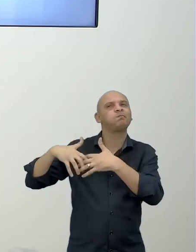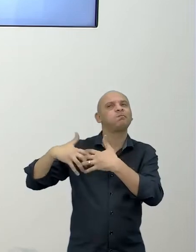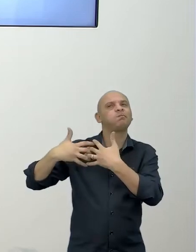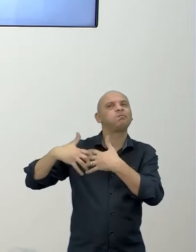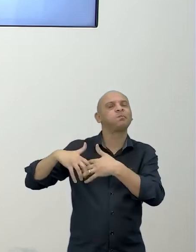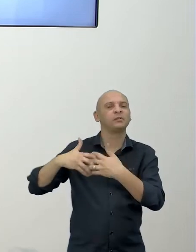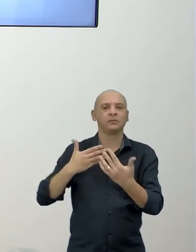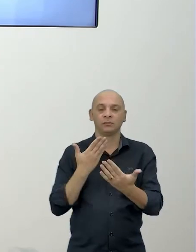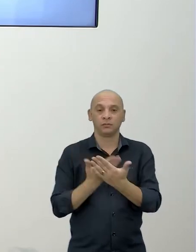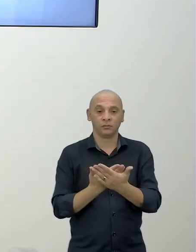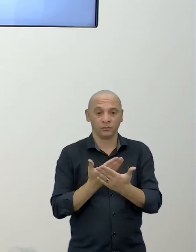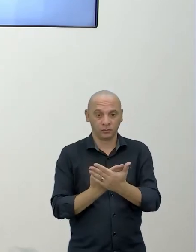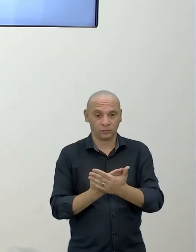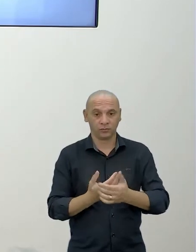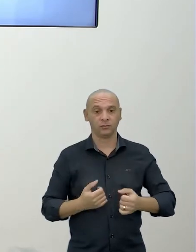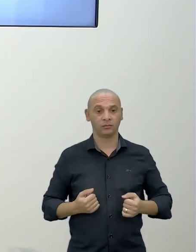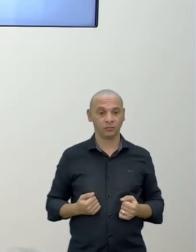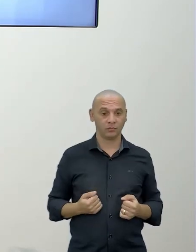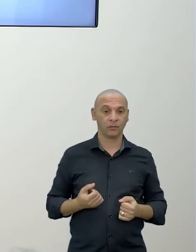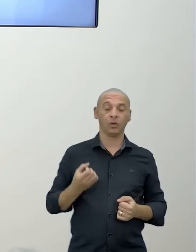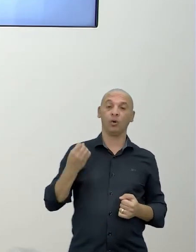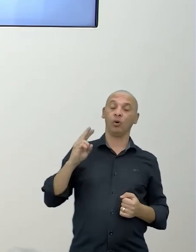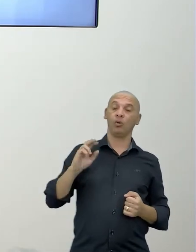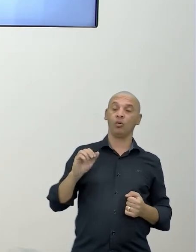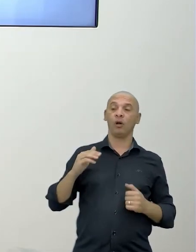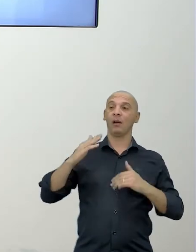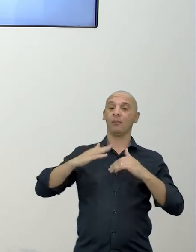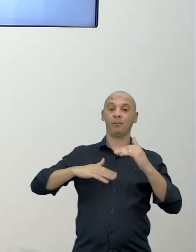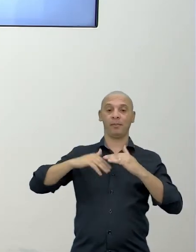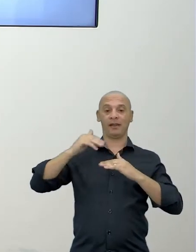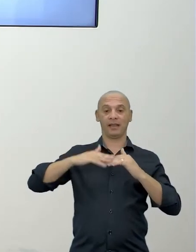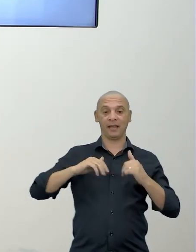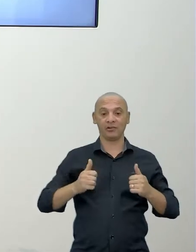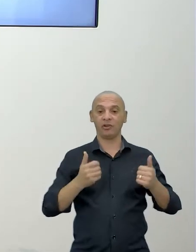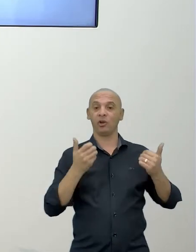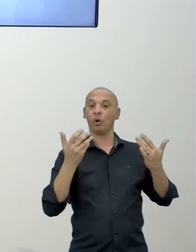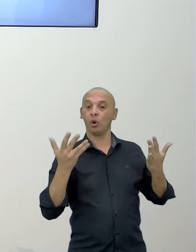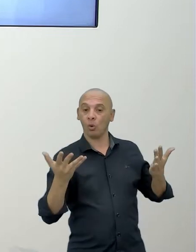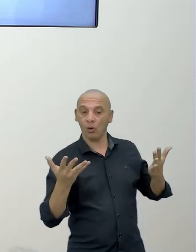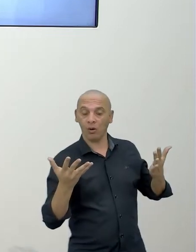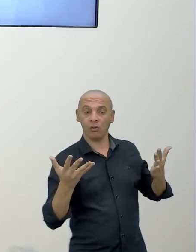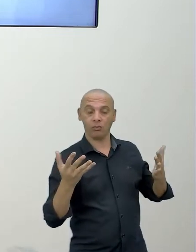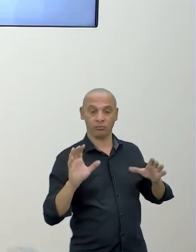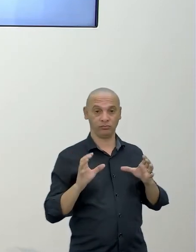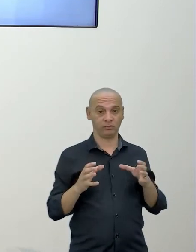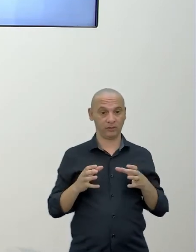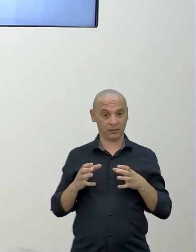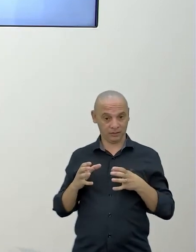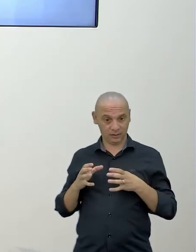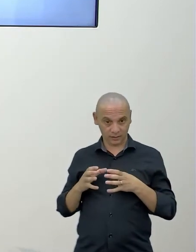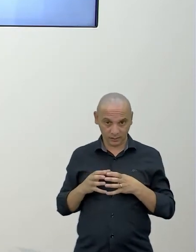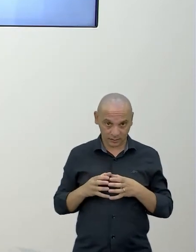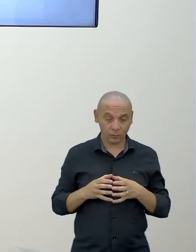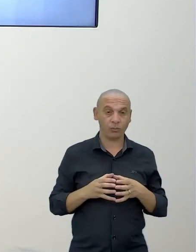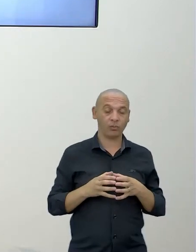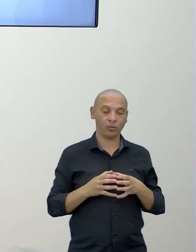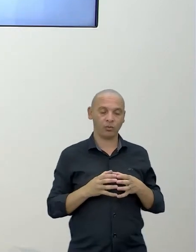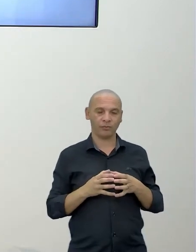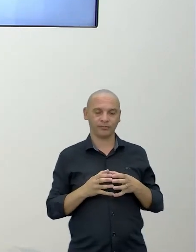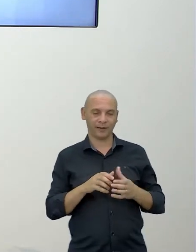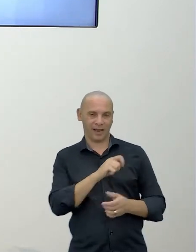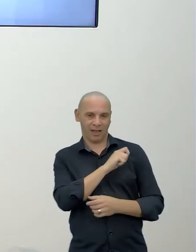sobre qual ou quais assuntos eu quero pensar, refletir, aí estudar e eu gostaria de abordar. Ou